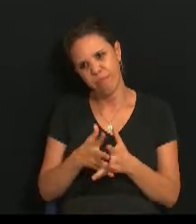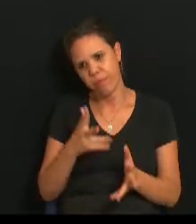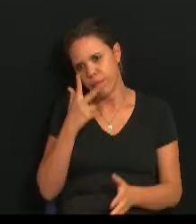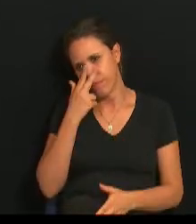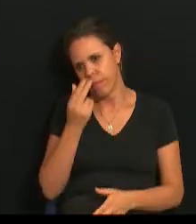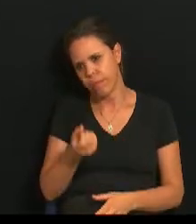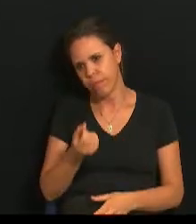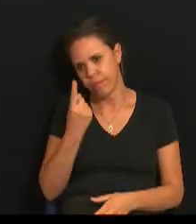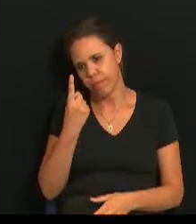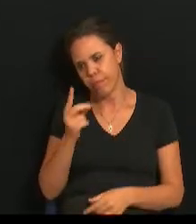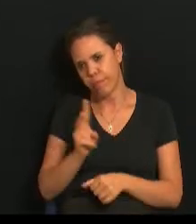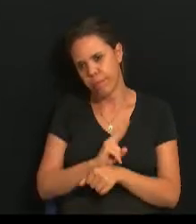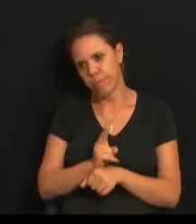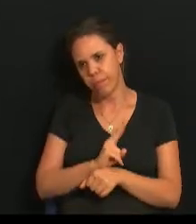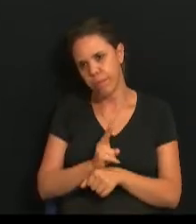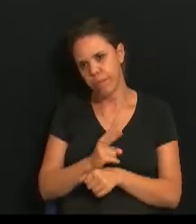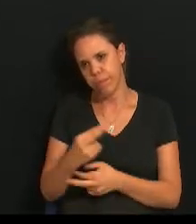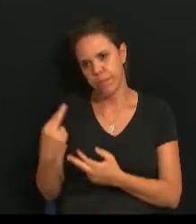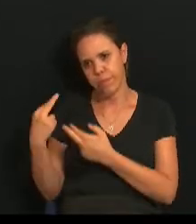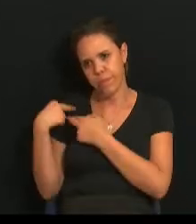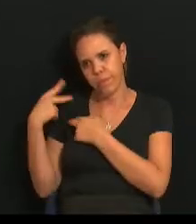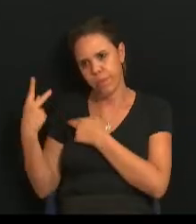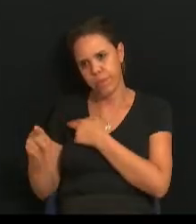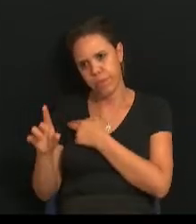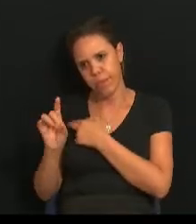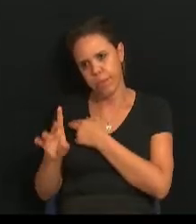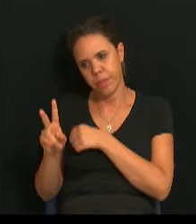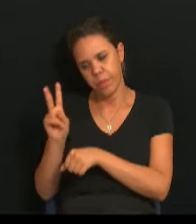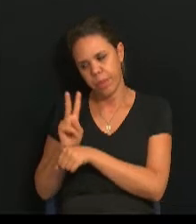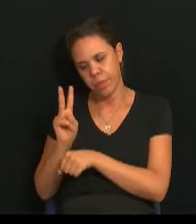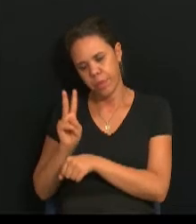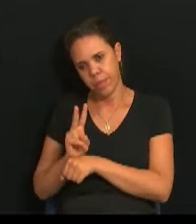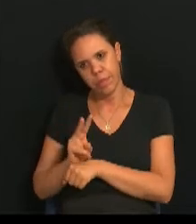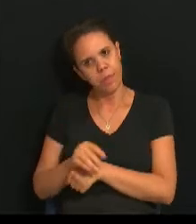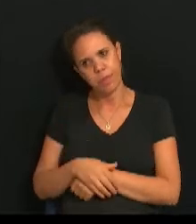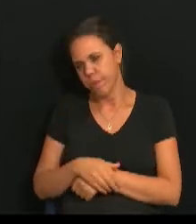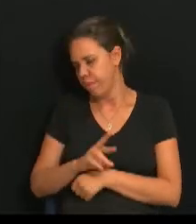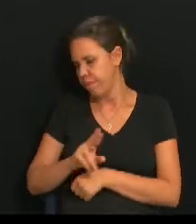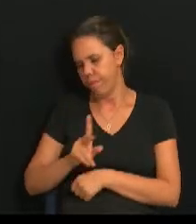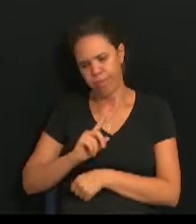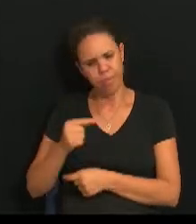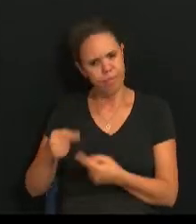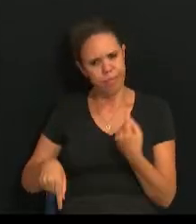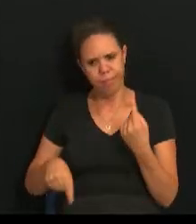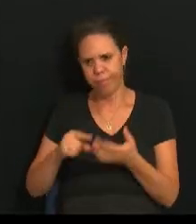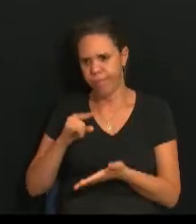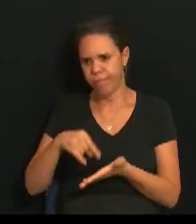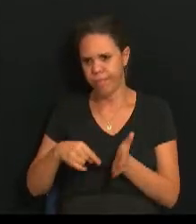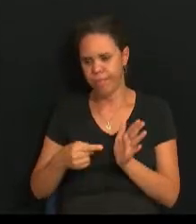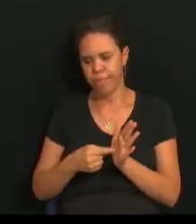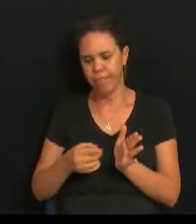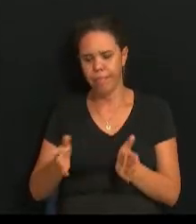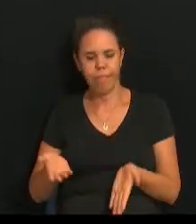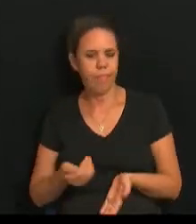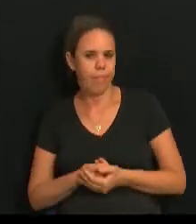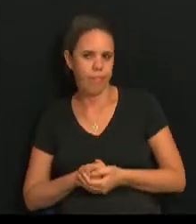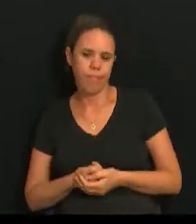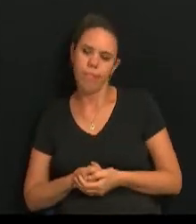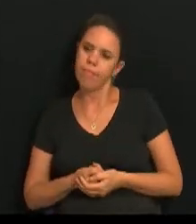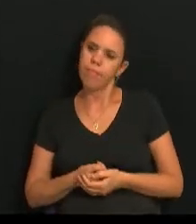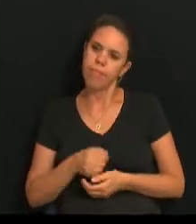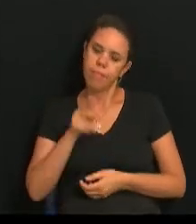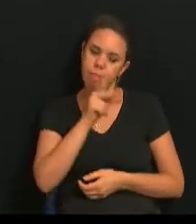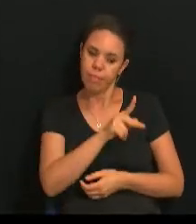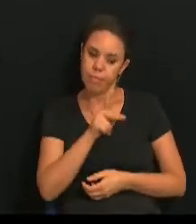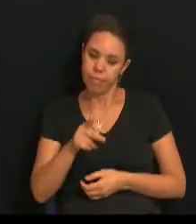que o monitor tem suas atribuições apenas como cuidador. E isso não condiz com os documentos da rede, porque o educador